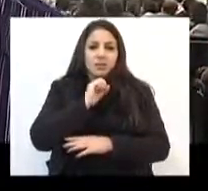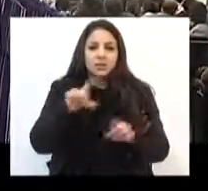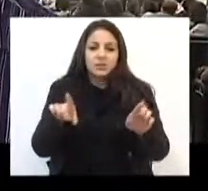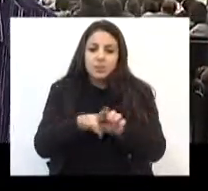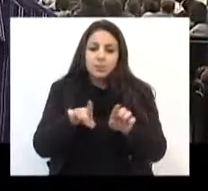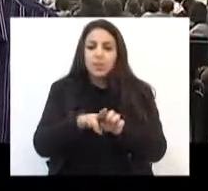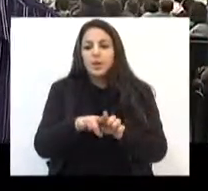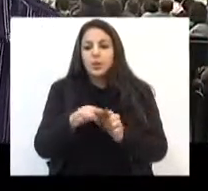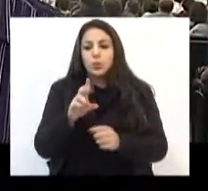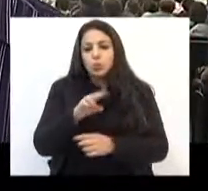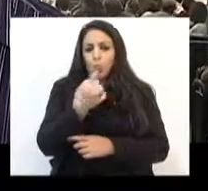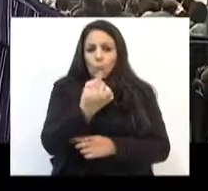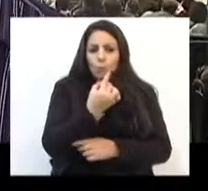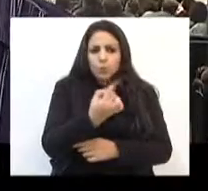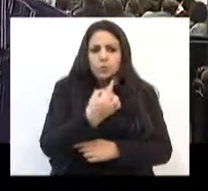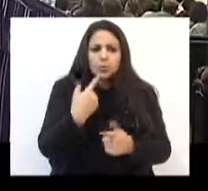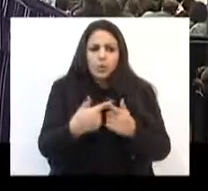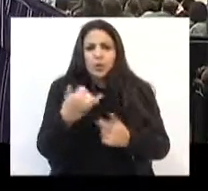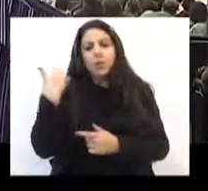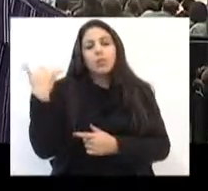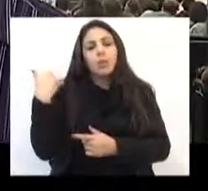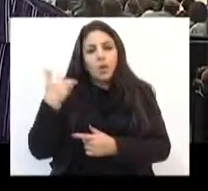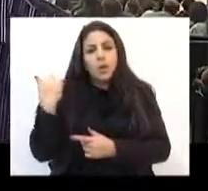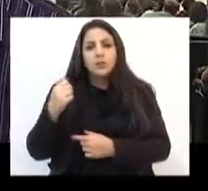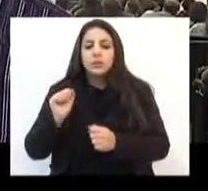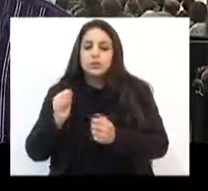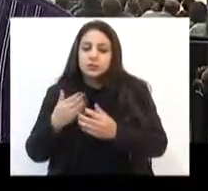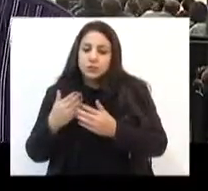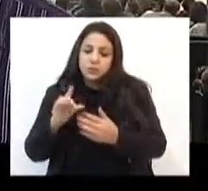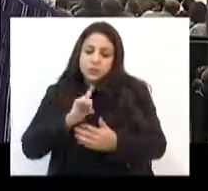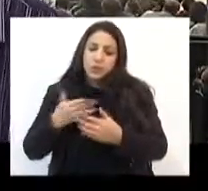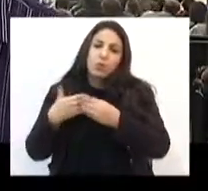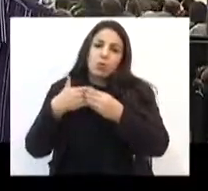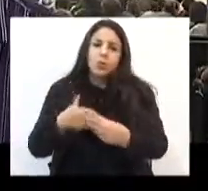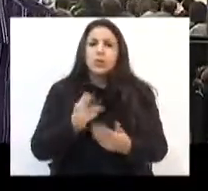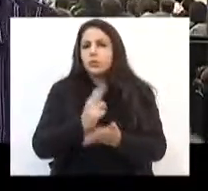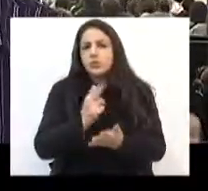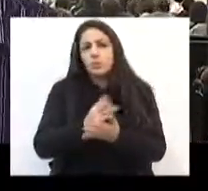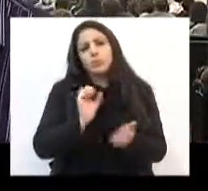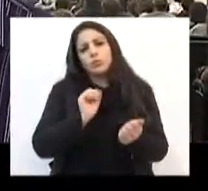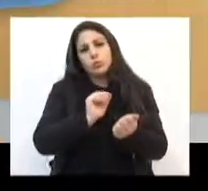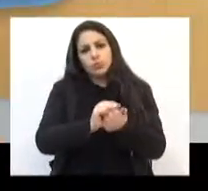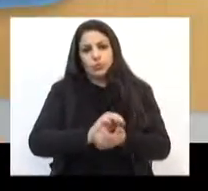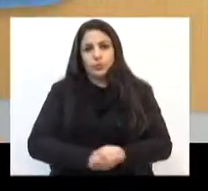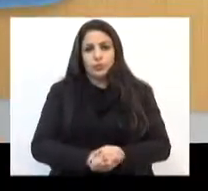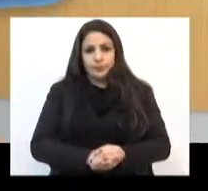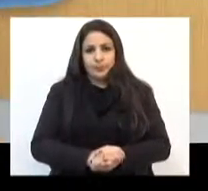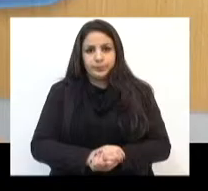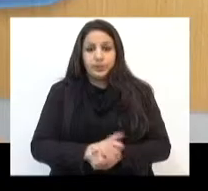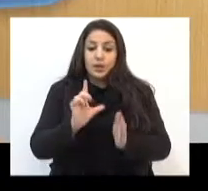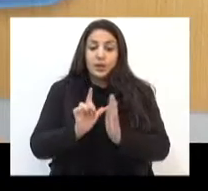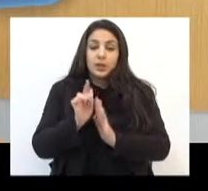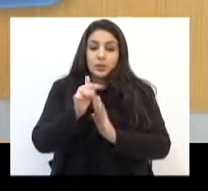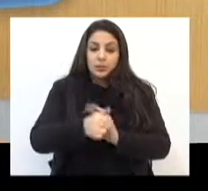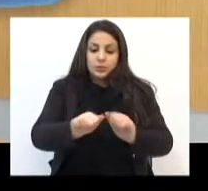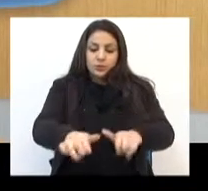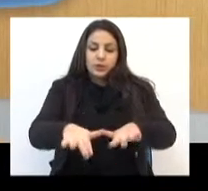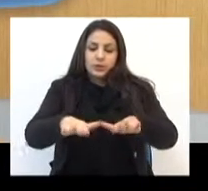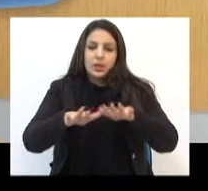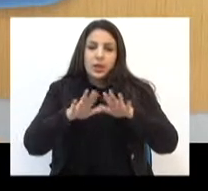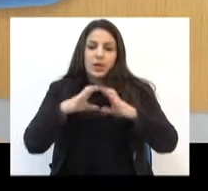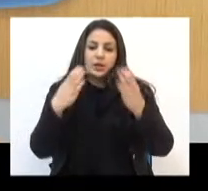sim ter esse acompanhante no lado, no caso de gestante. Obviamente não sempre o marido que vai estar, mas